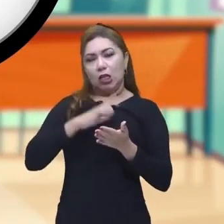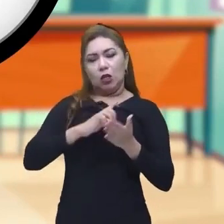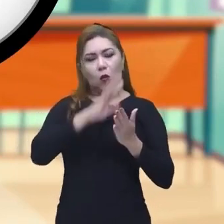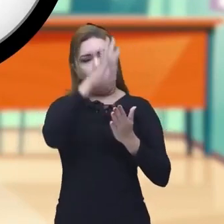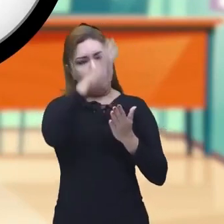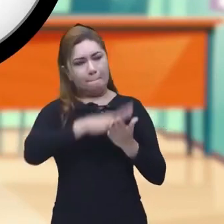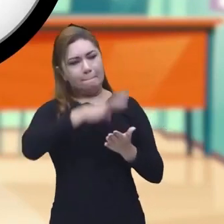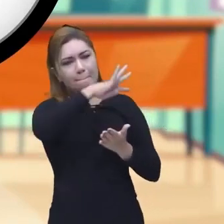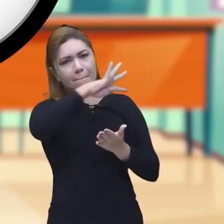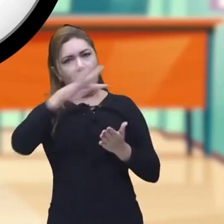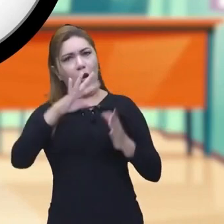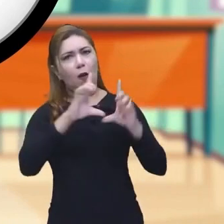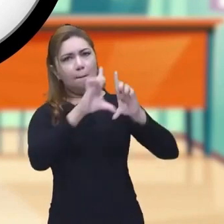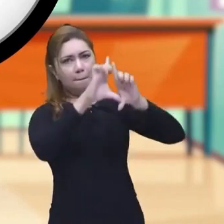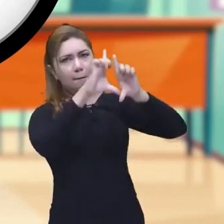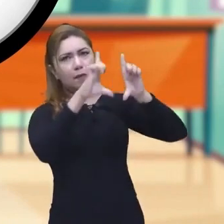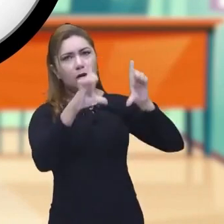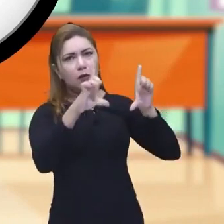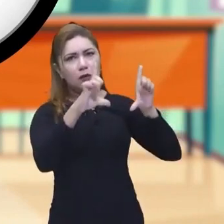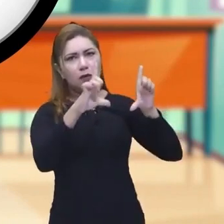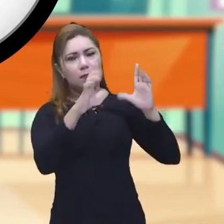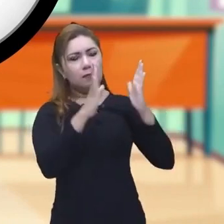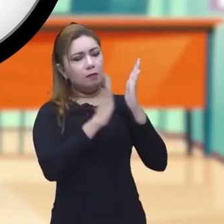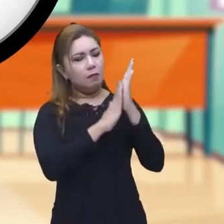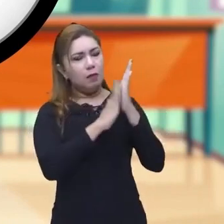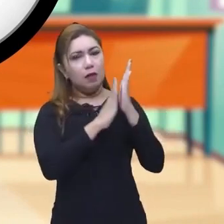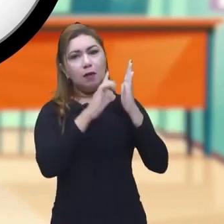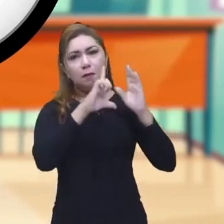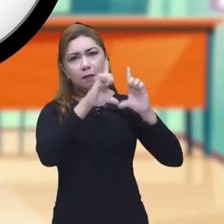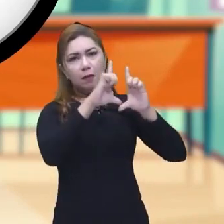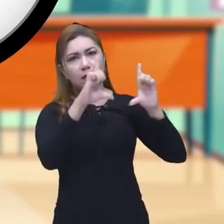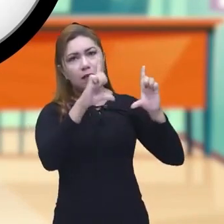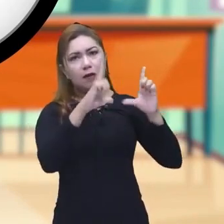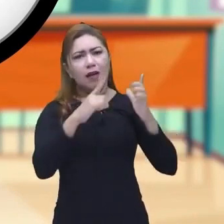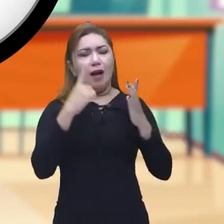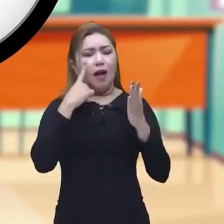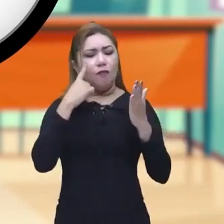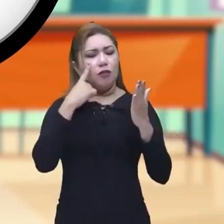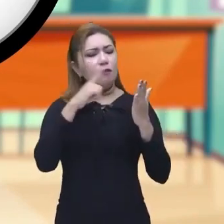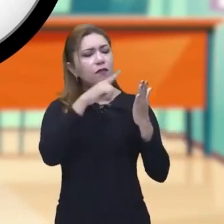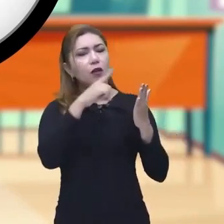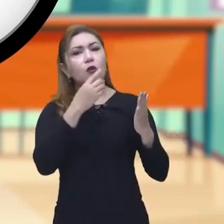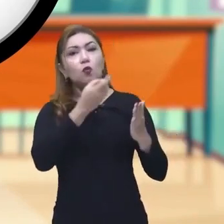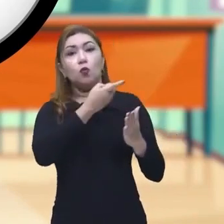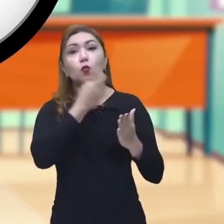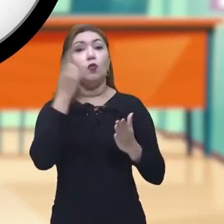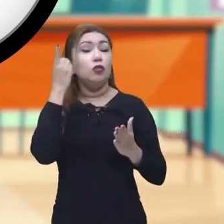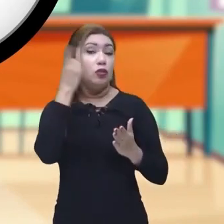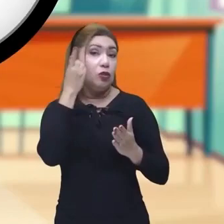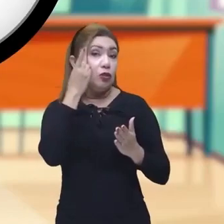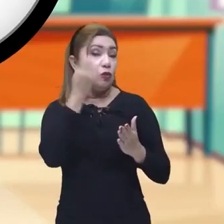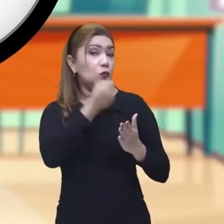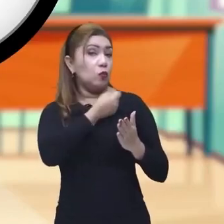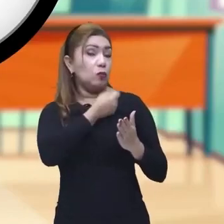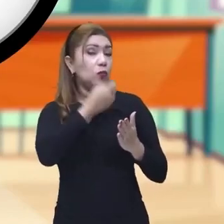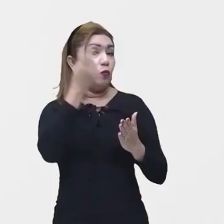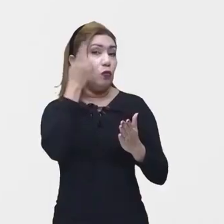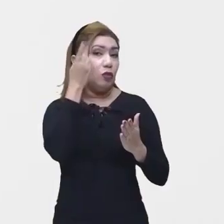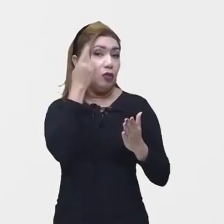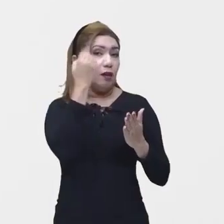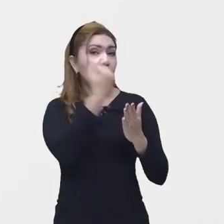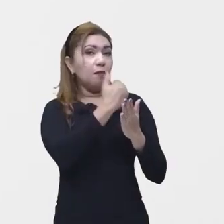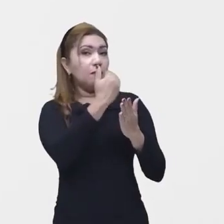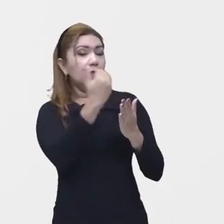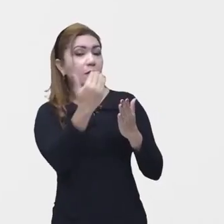o quê? Marcações em dias determinados durante o mês. Se organizar, organizar eventos, organizar datas, tá certo? De